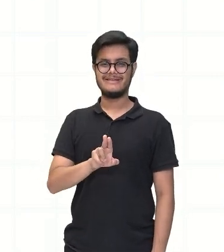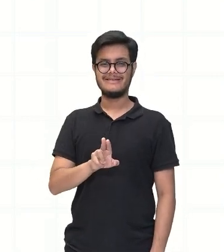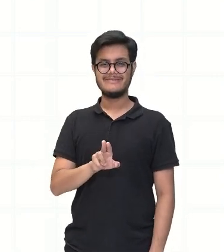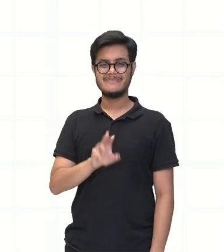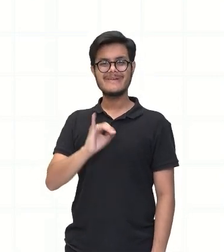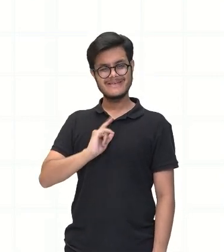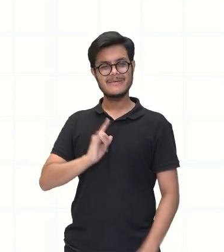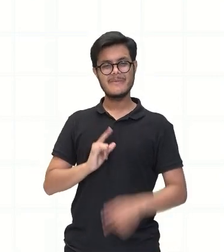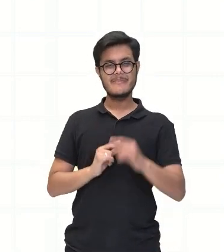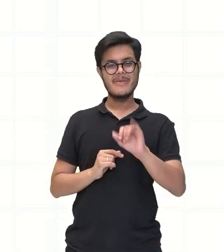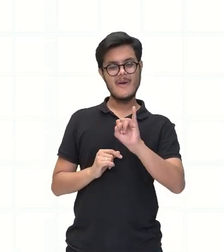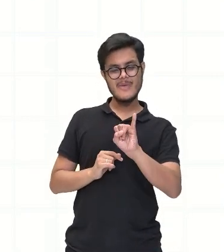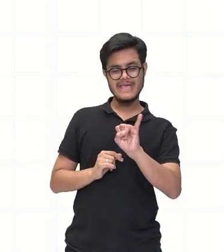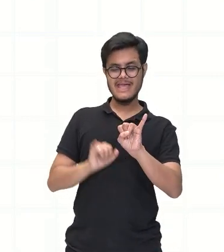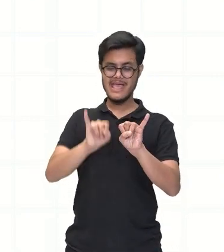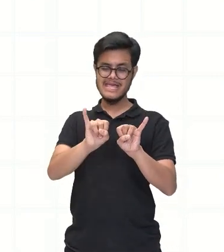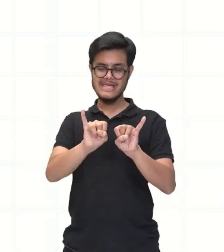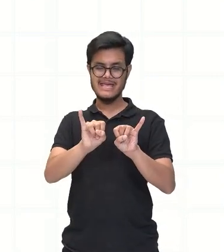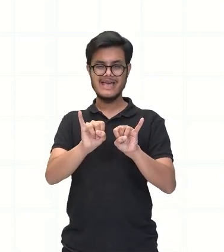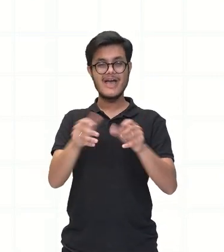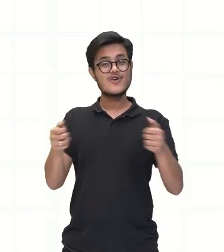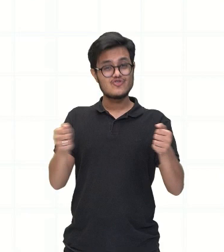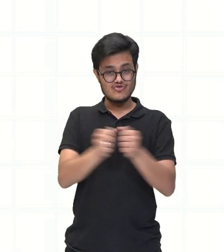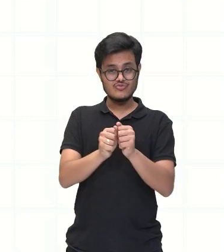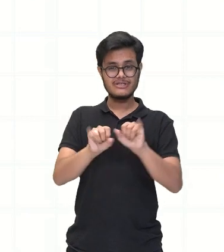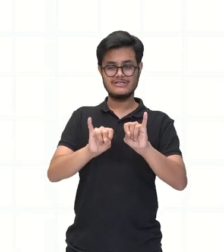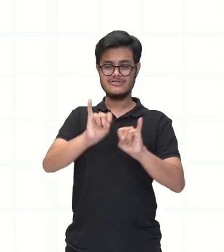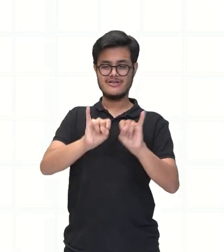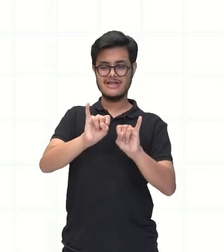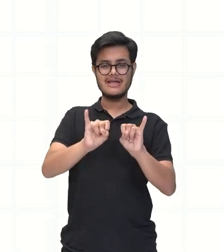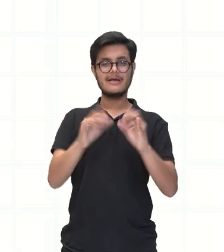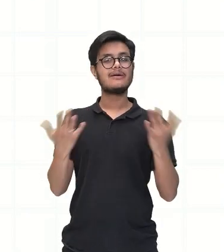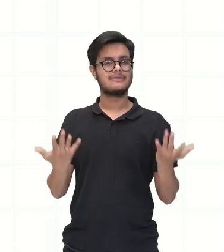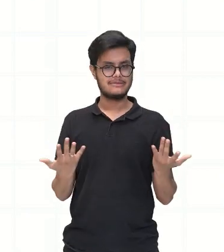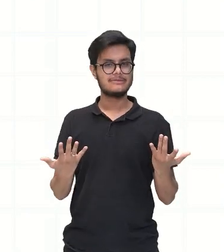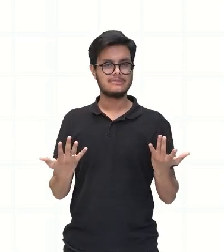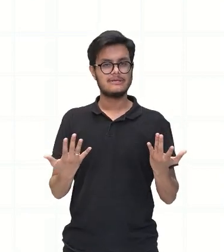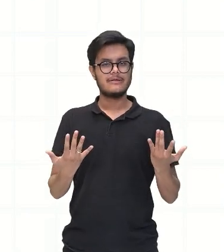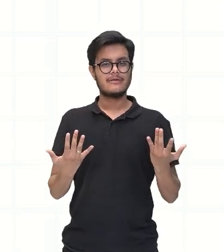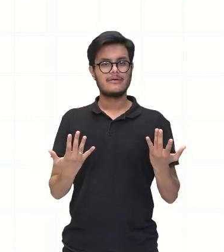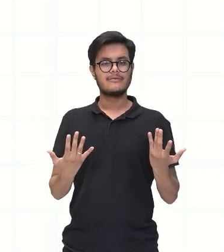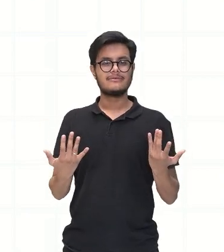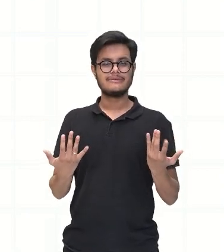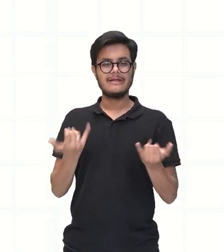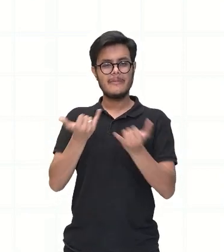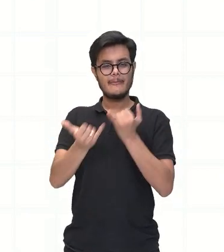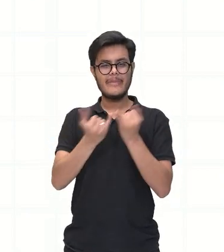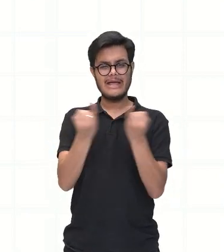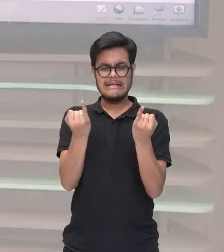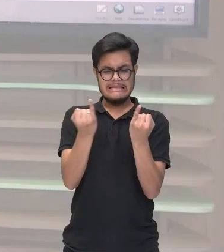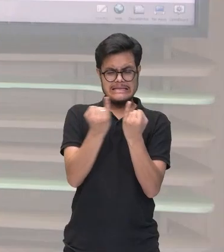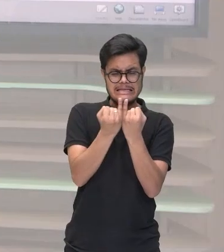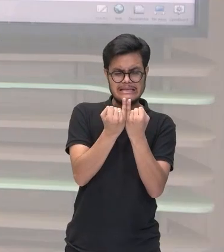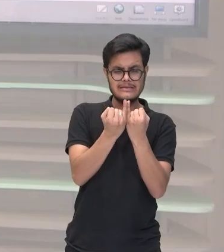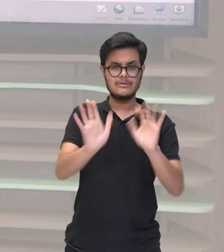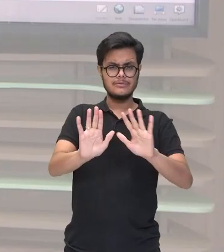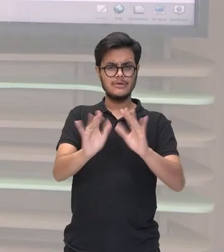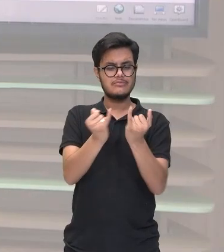aí? Temos as duas vogais I, elas vão se juntar ali, elas não vão se juntar, porque é